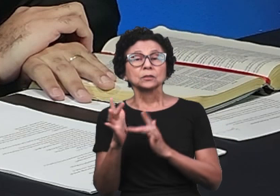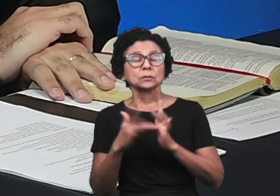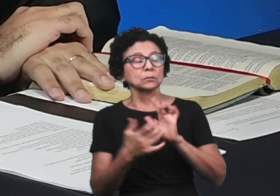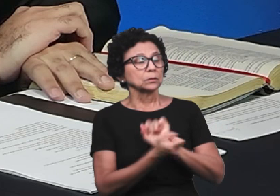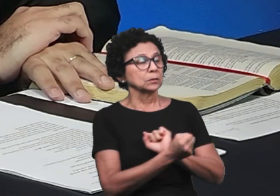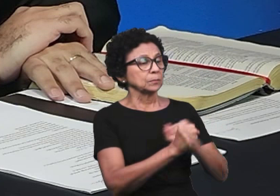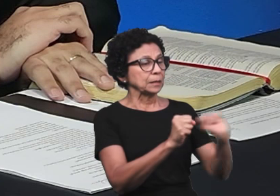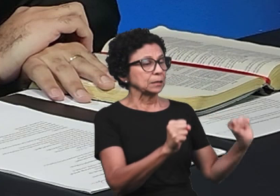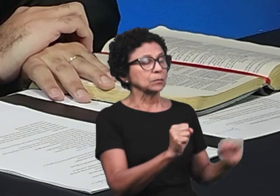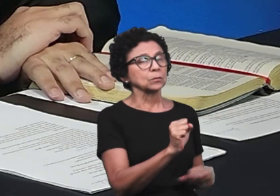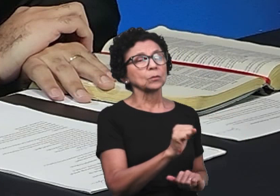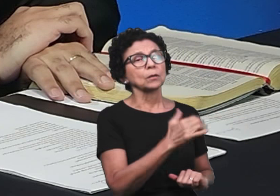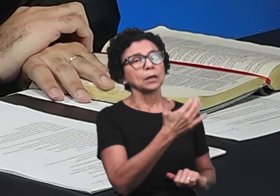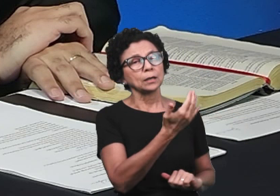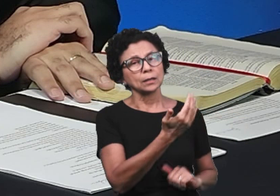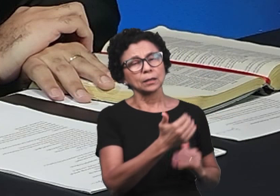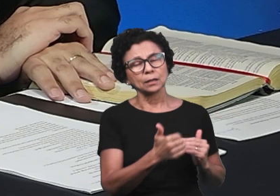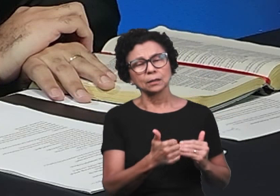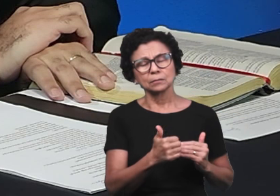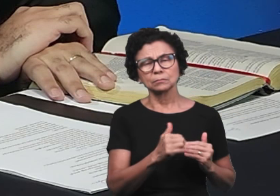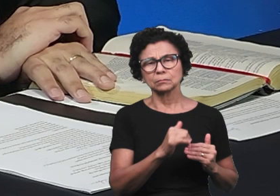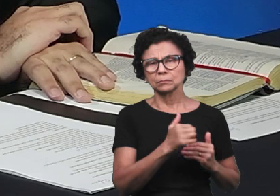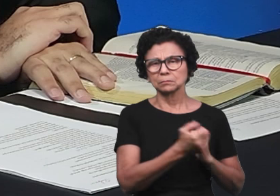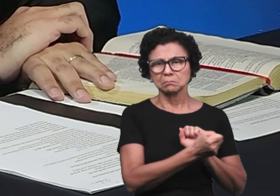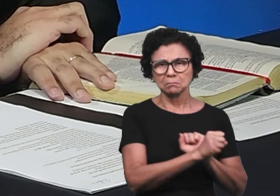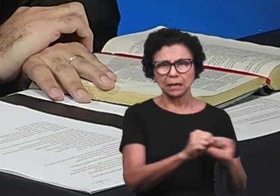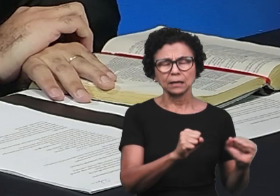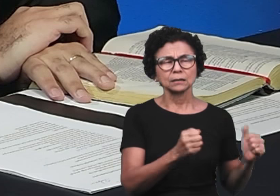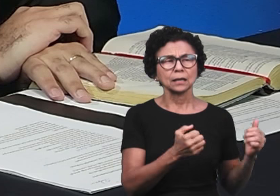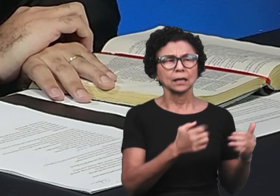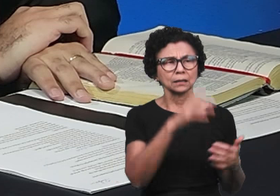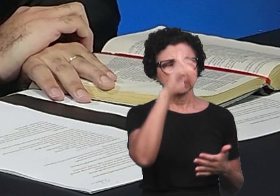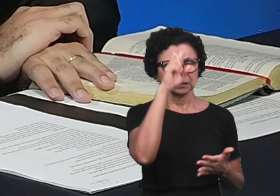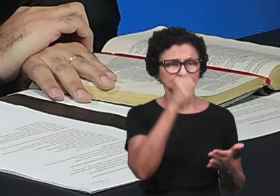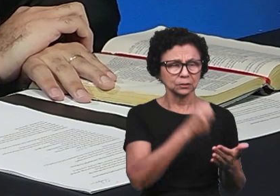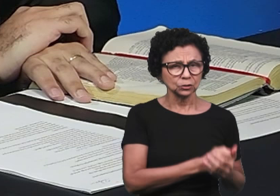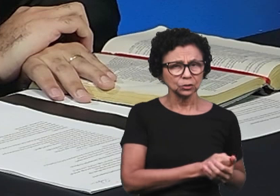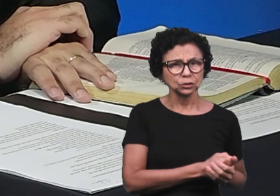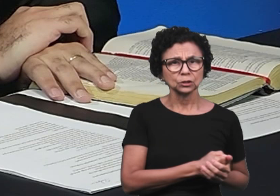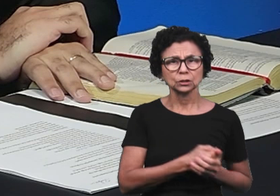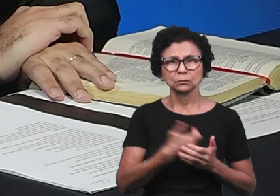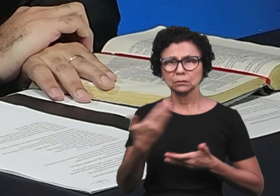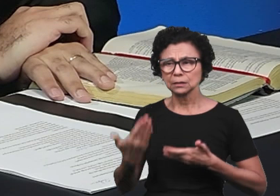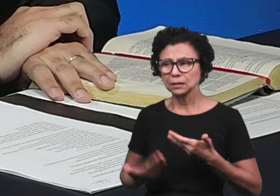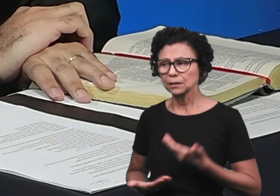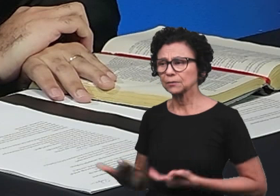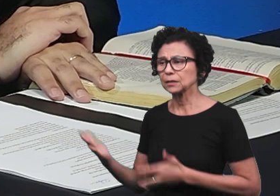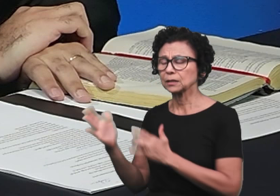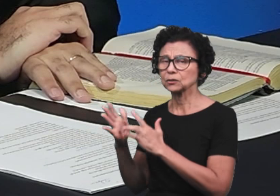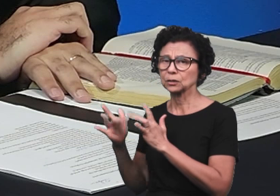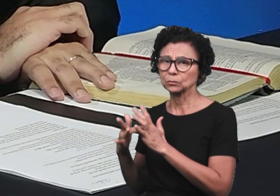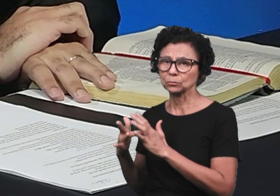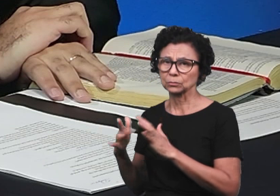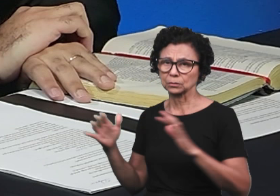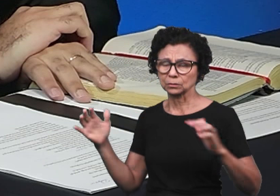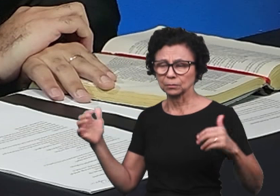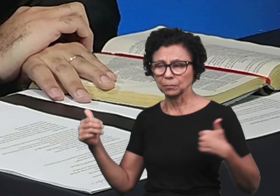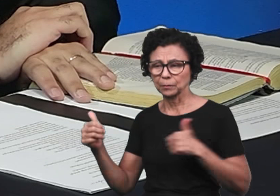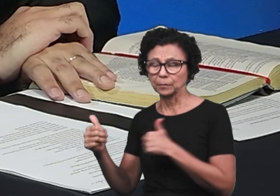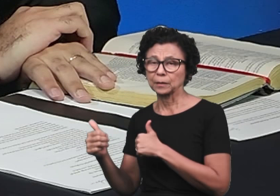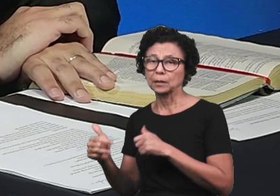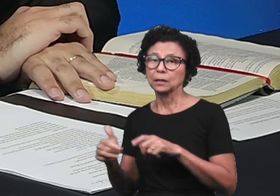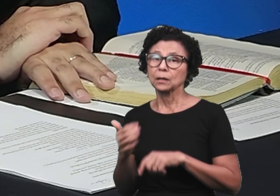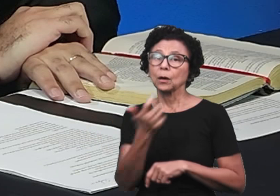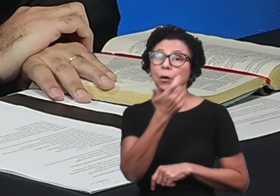a Jesus, servindo ali juntamente com outras mulheres.